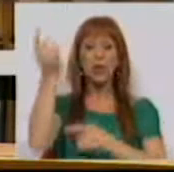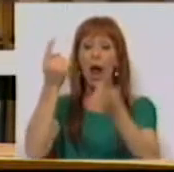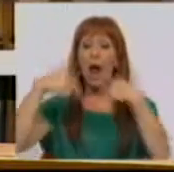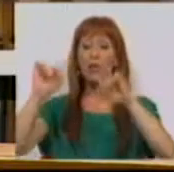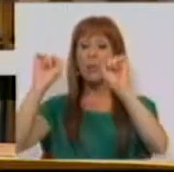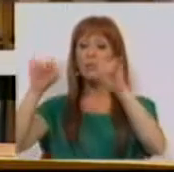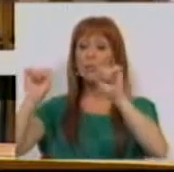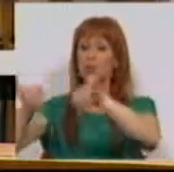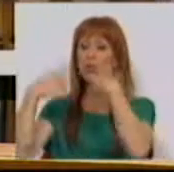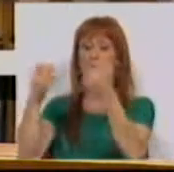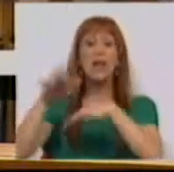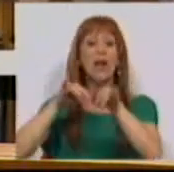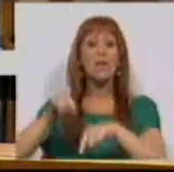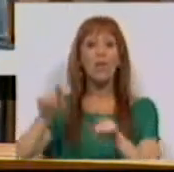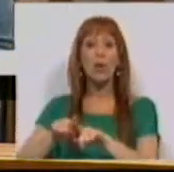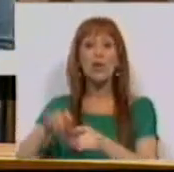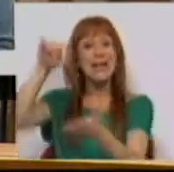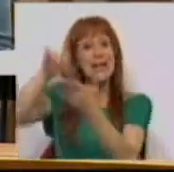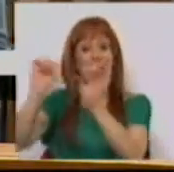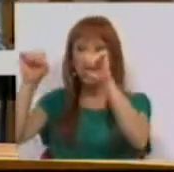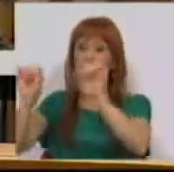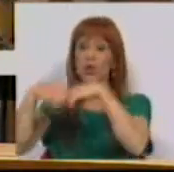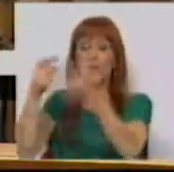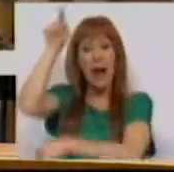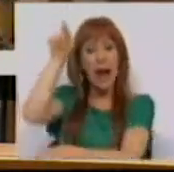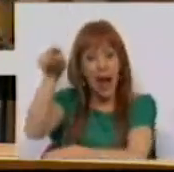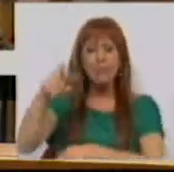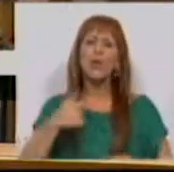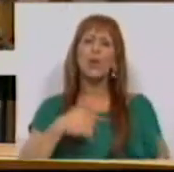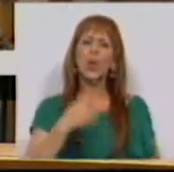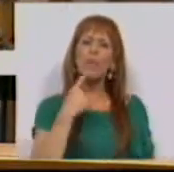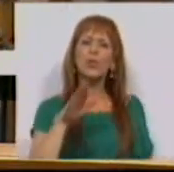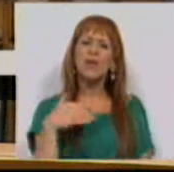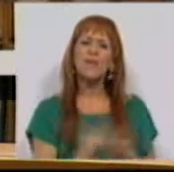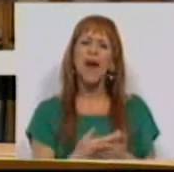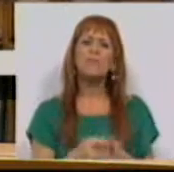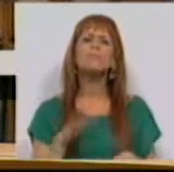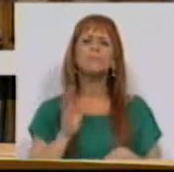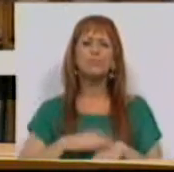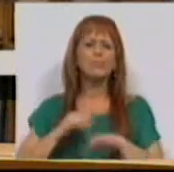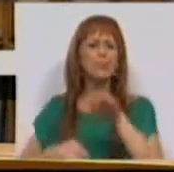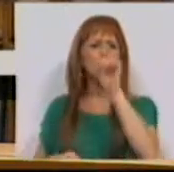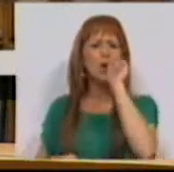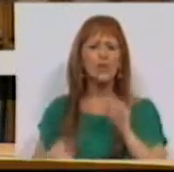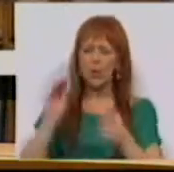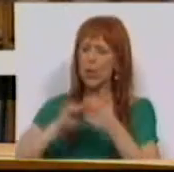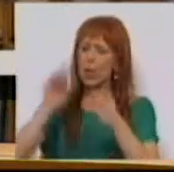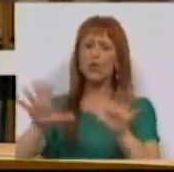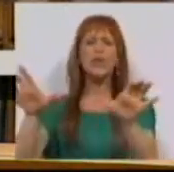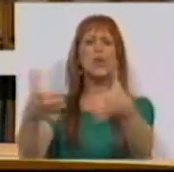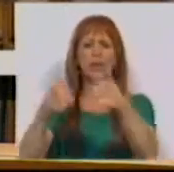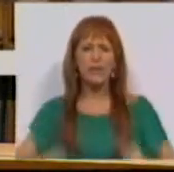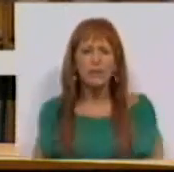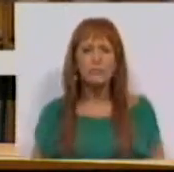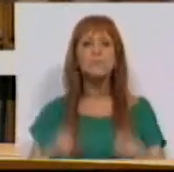reunião de concertação social fazem-se em sede de concertação social. Queria também fazer uma pergunta relativamente à contratação